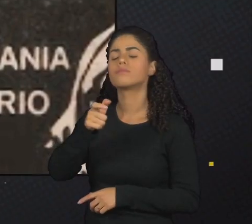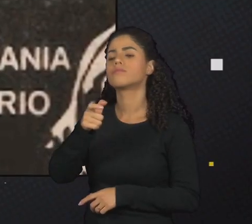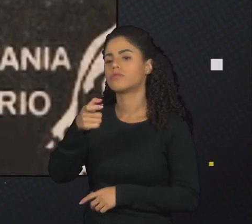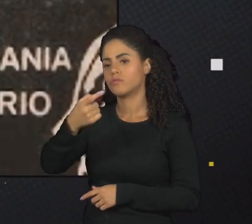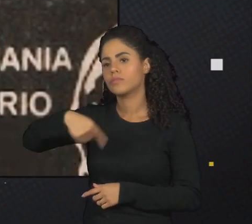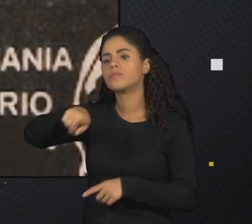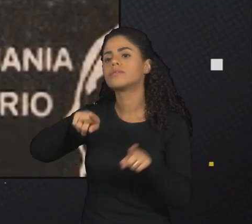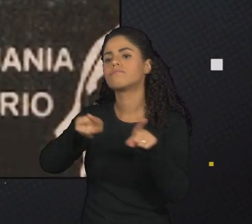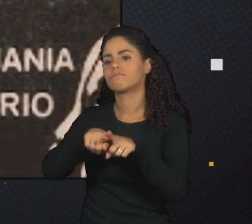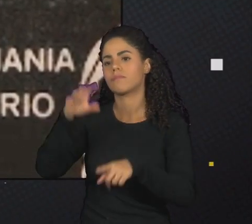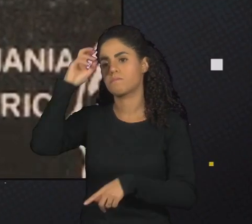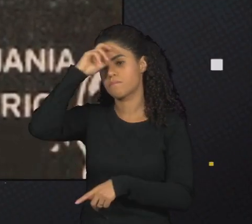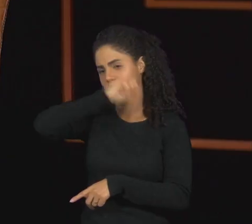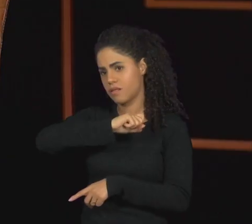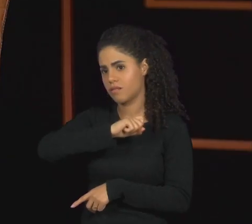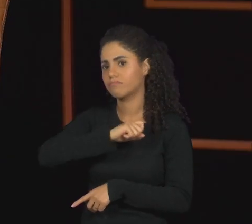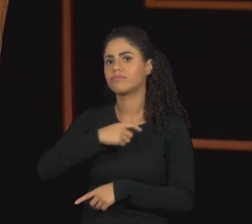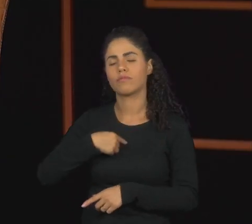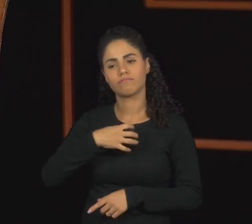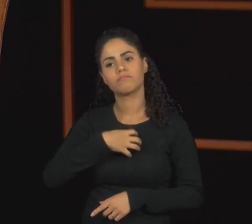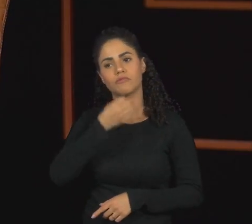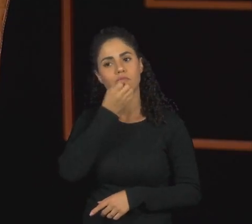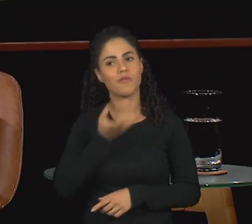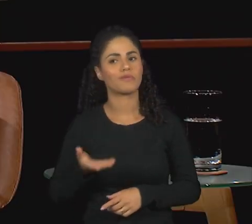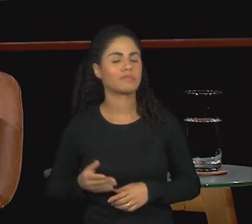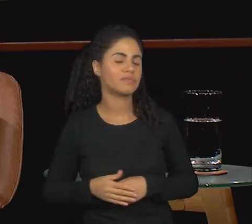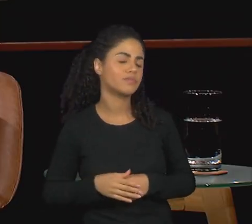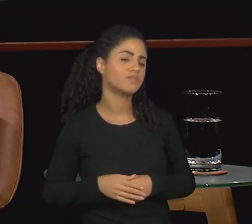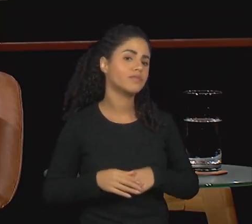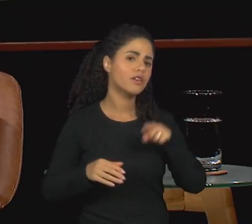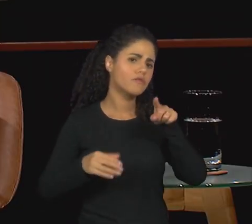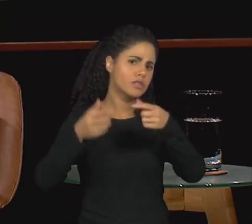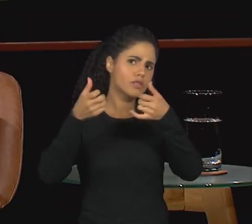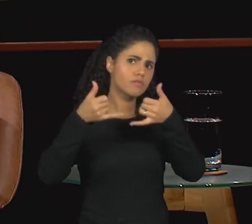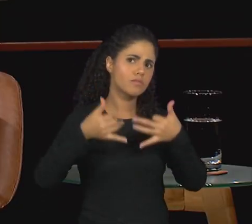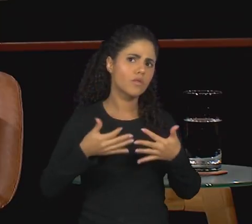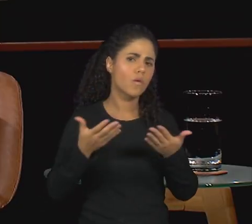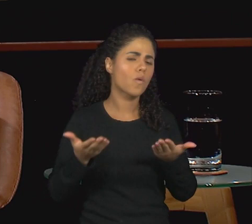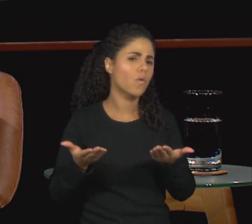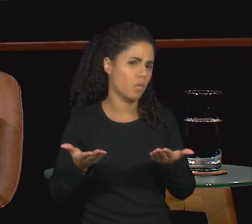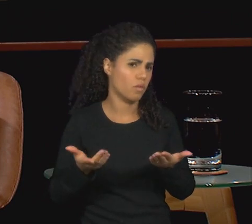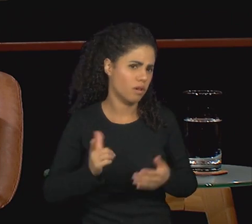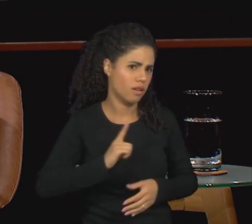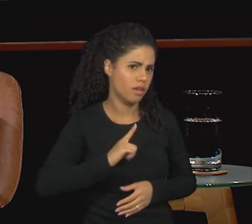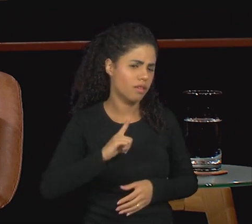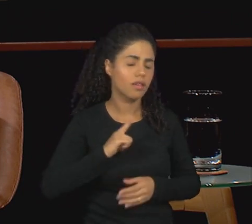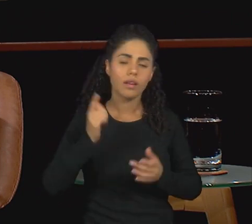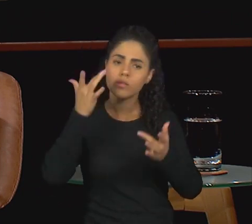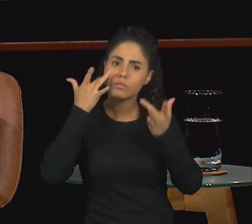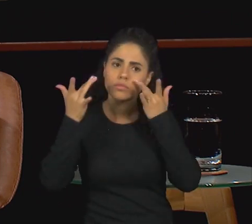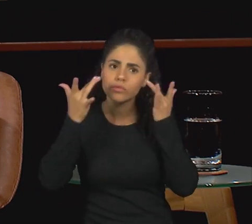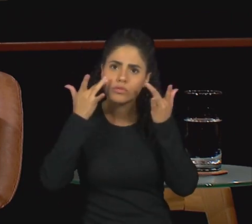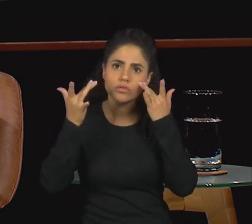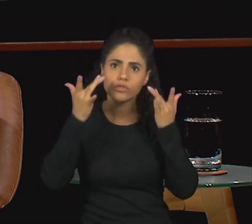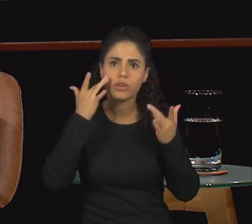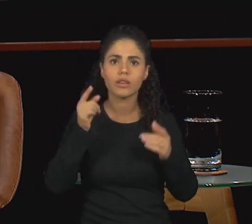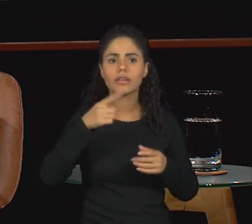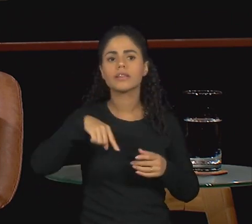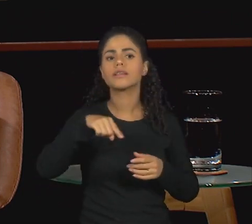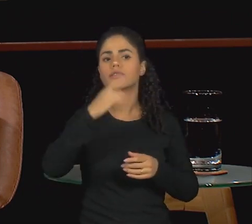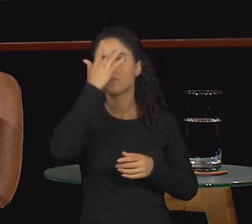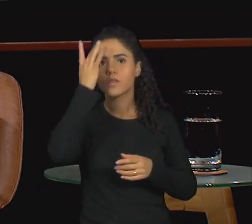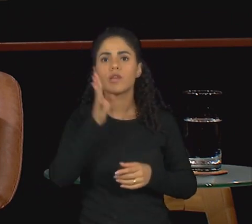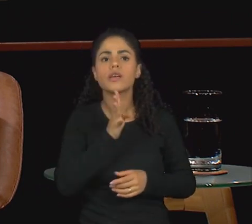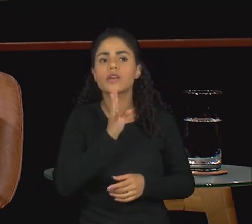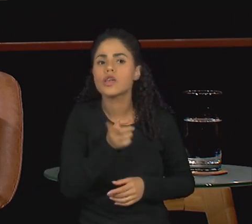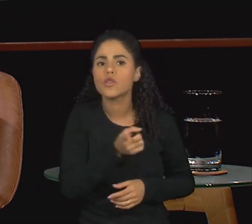também avassaladora, arrebatadora. Você falou um termo aí, que quem não é do teatro não conhece, que